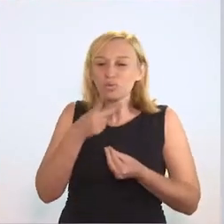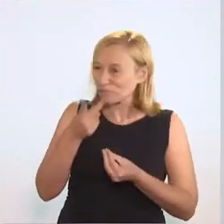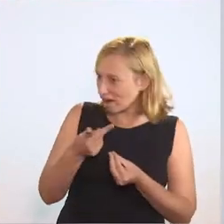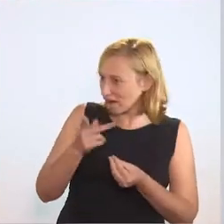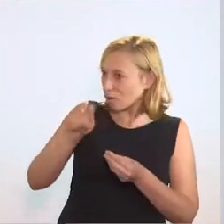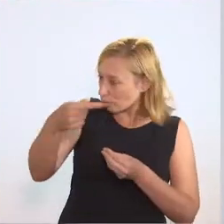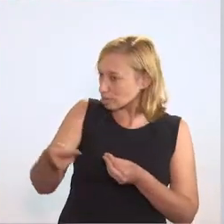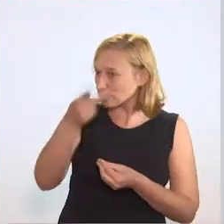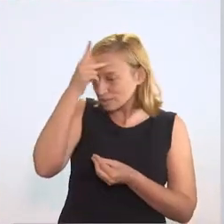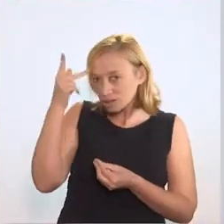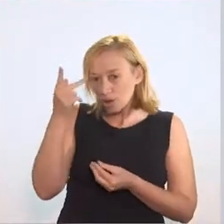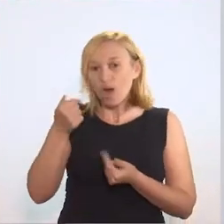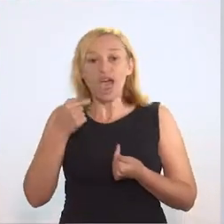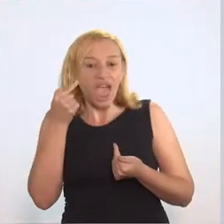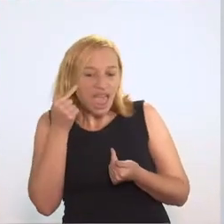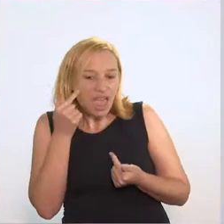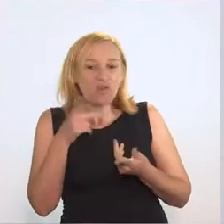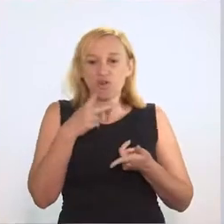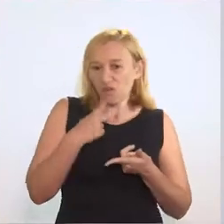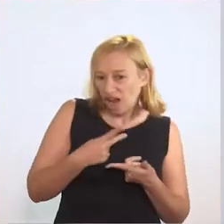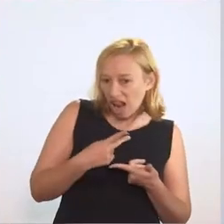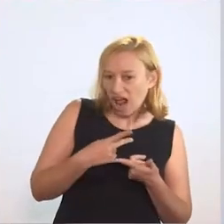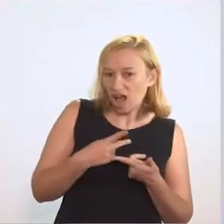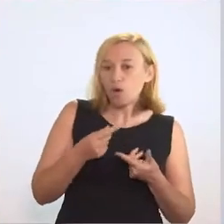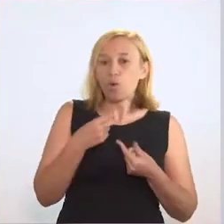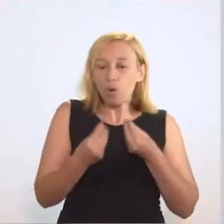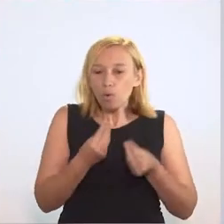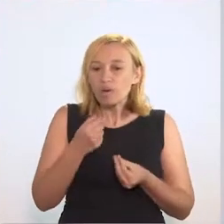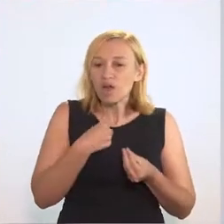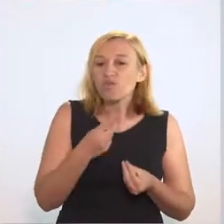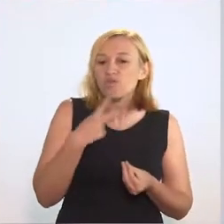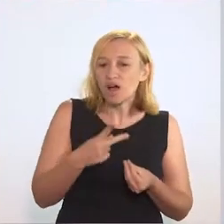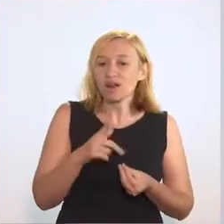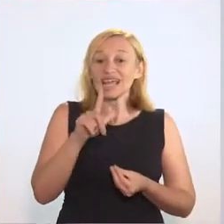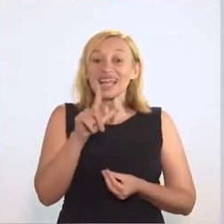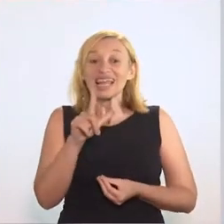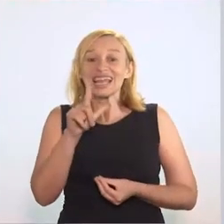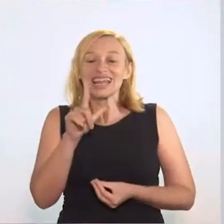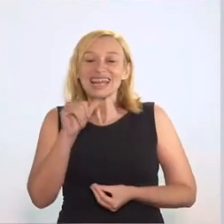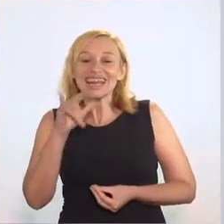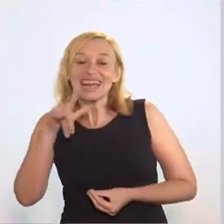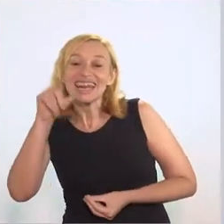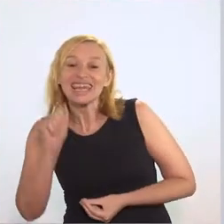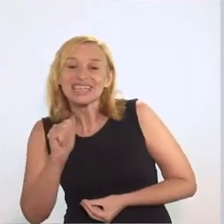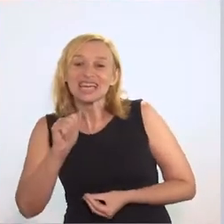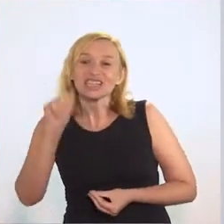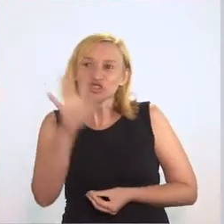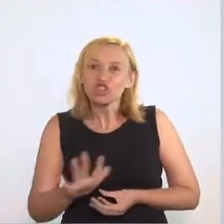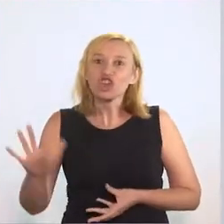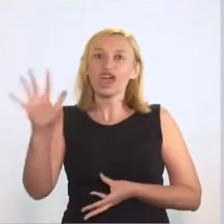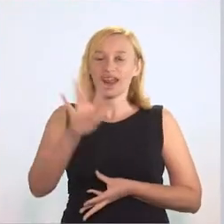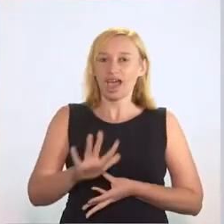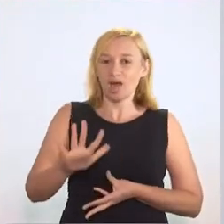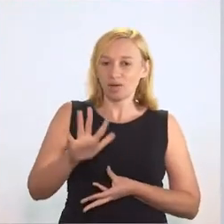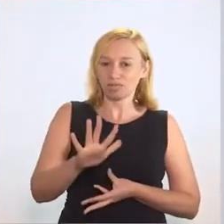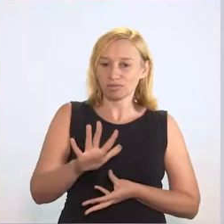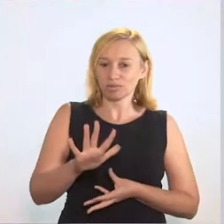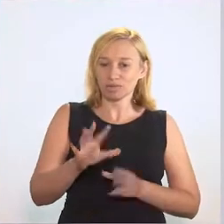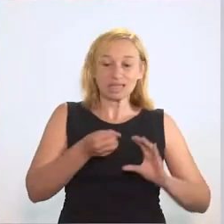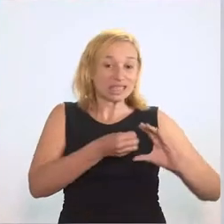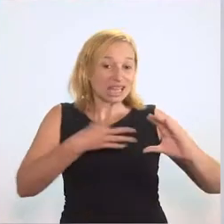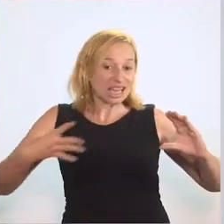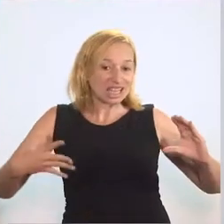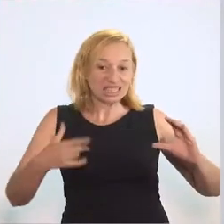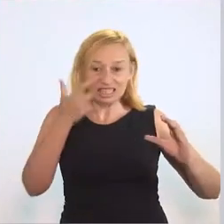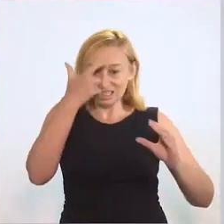respeito disso? Né? Porque aí eu vou estar falando, quando eu falo linda no geral. Eu não estou falando linda